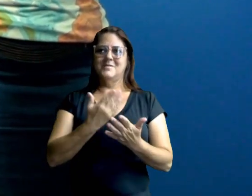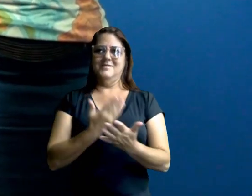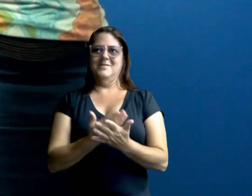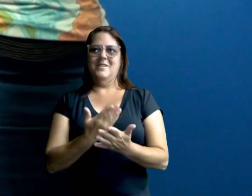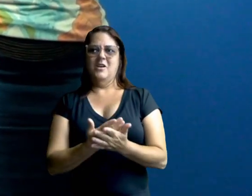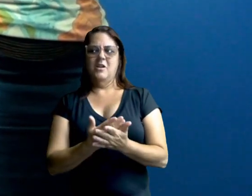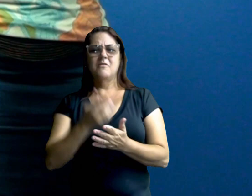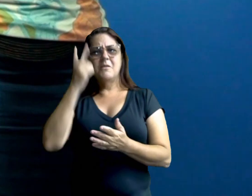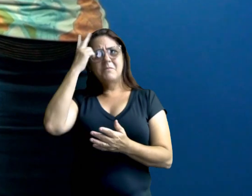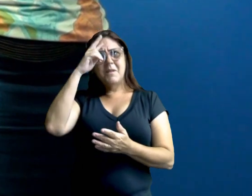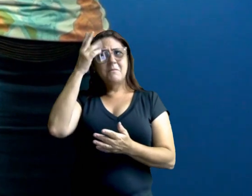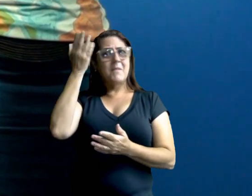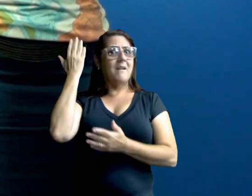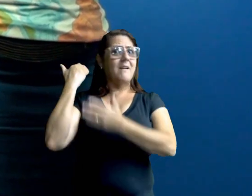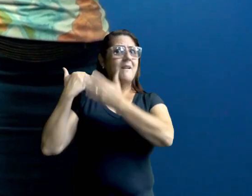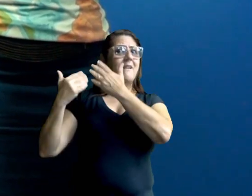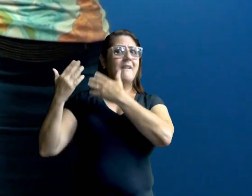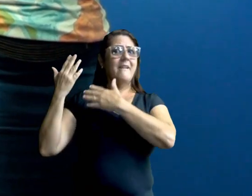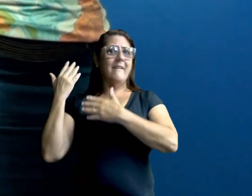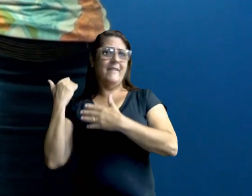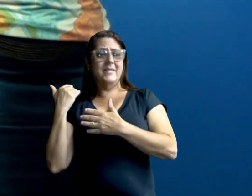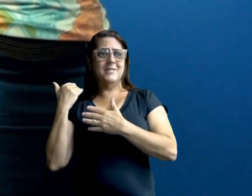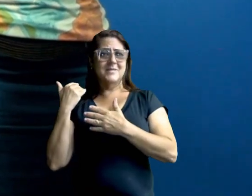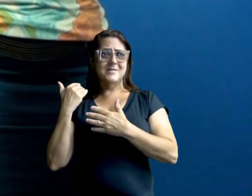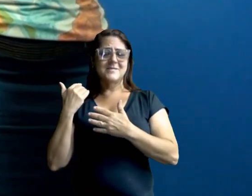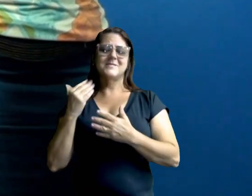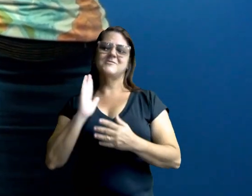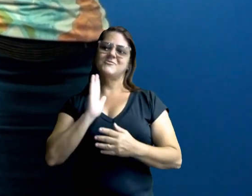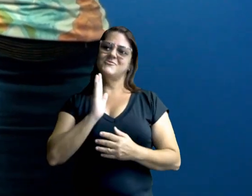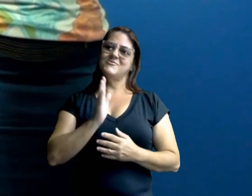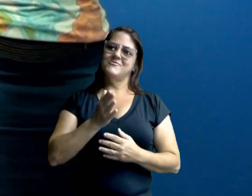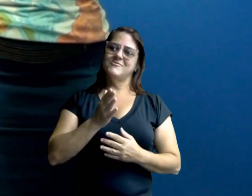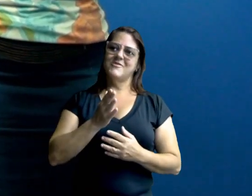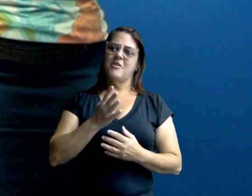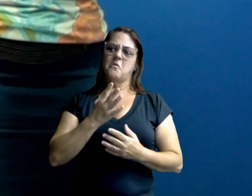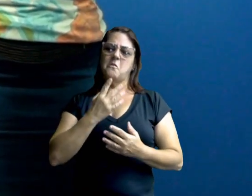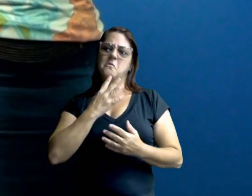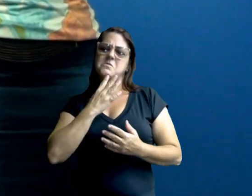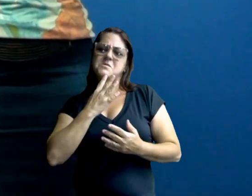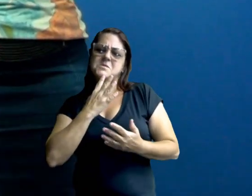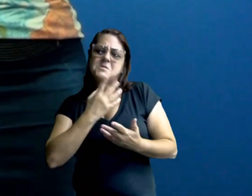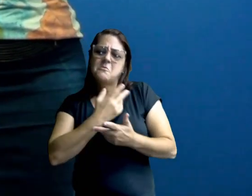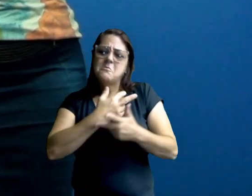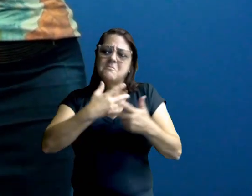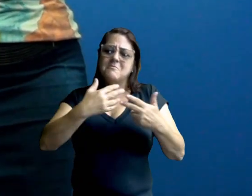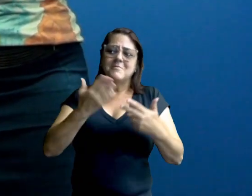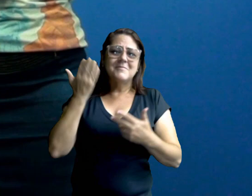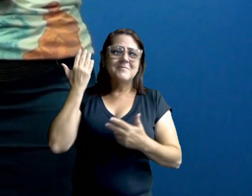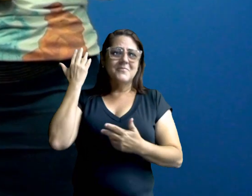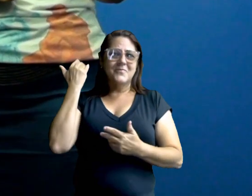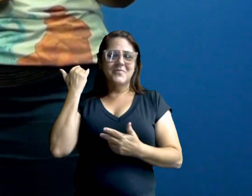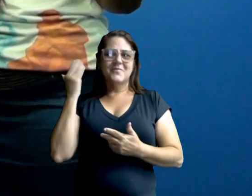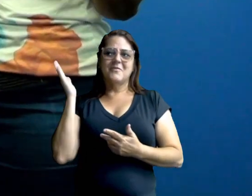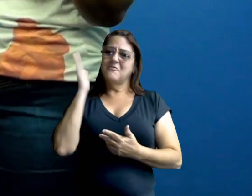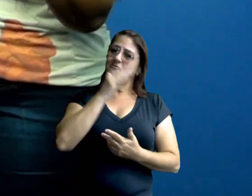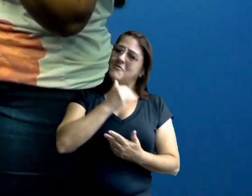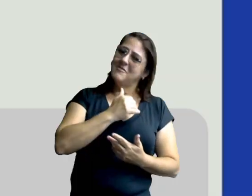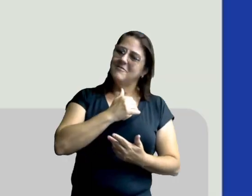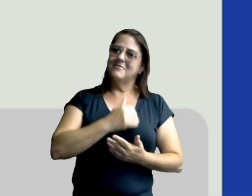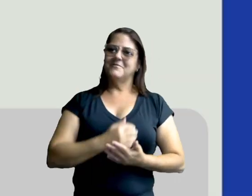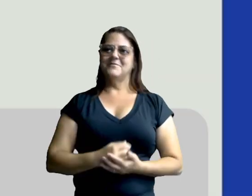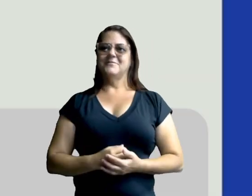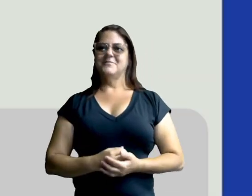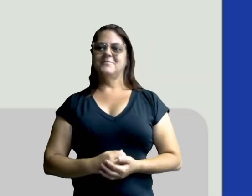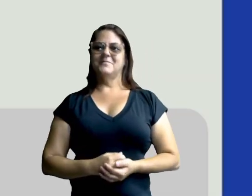vamos dar uma revisada em alguns pontos que a gente alguns conhecimentos já construídos. Então vem comigo.